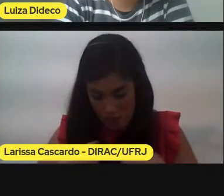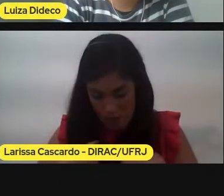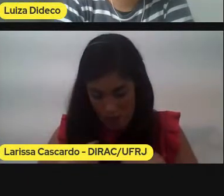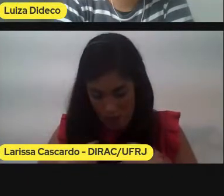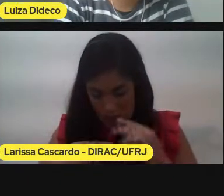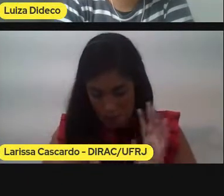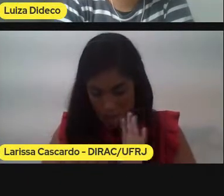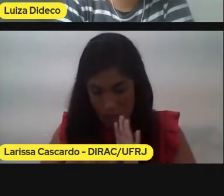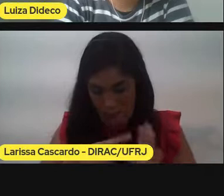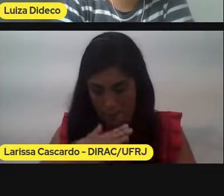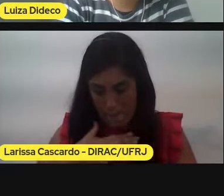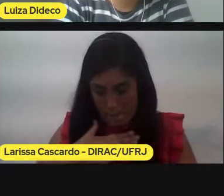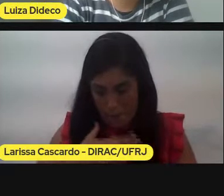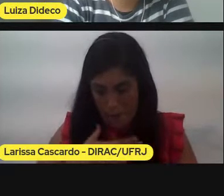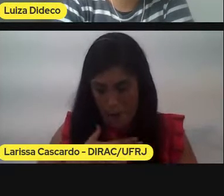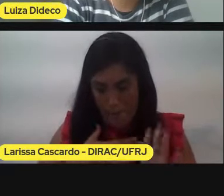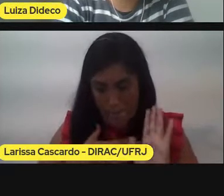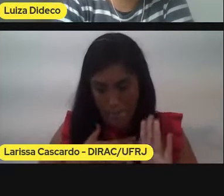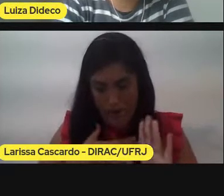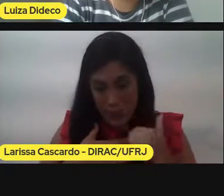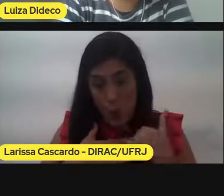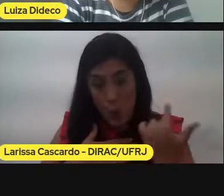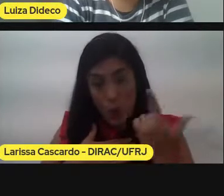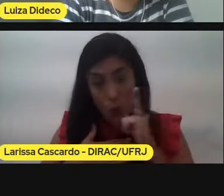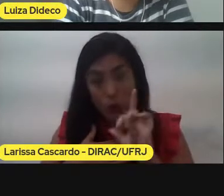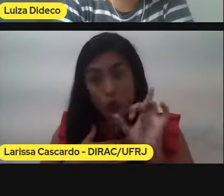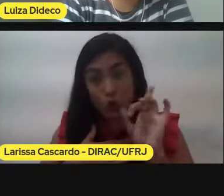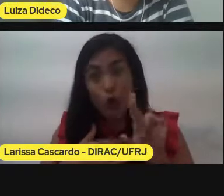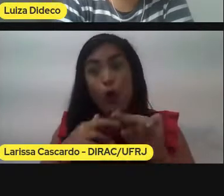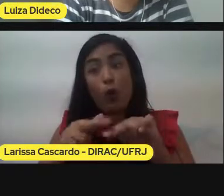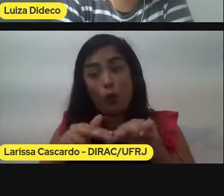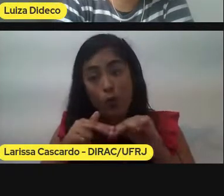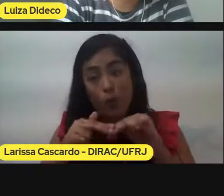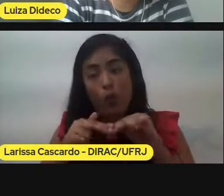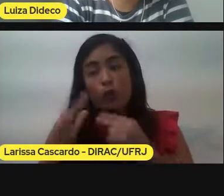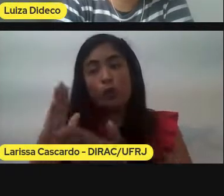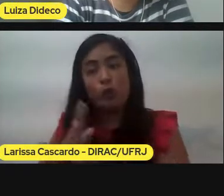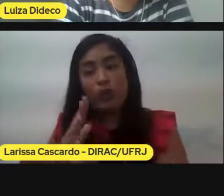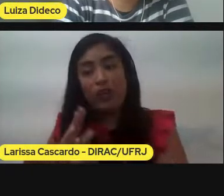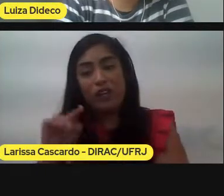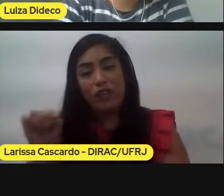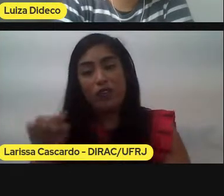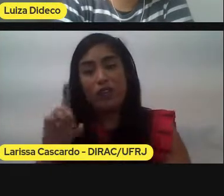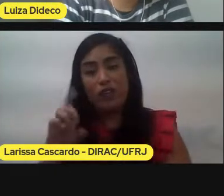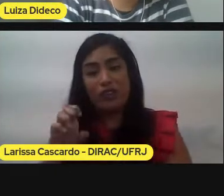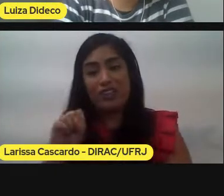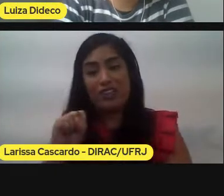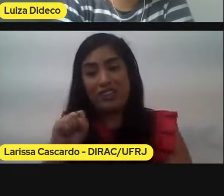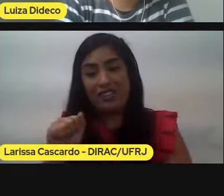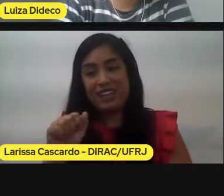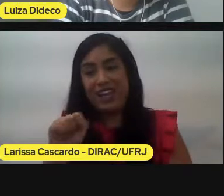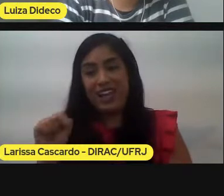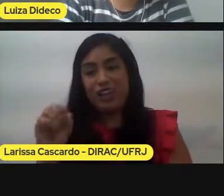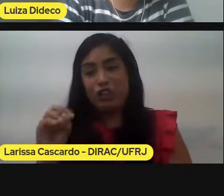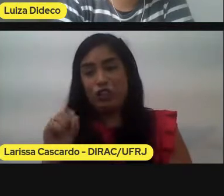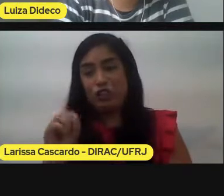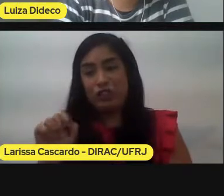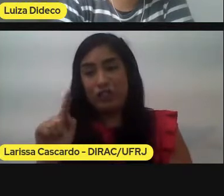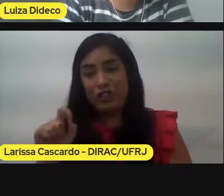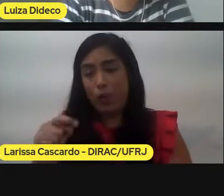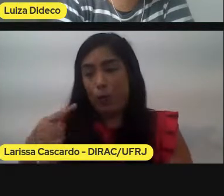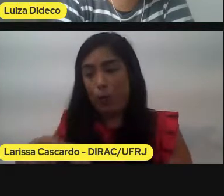pois. Né? Porque o livro do Desassossego nos faz isso o tempo inteiro. Pensa, pensa,